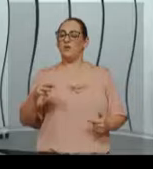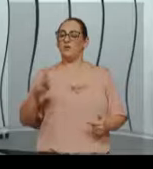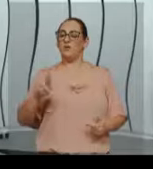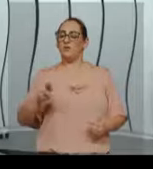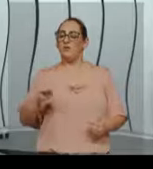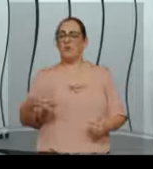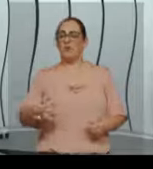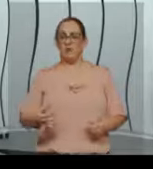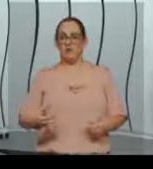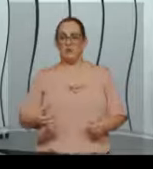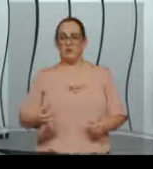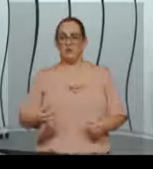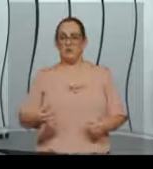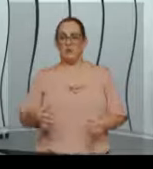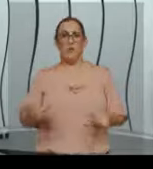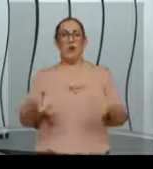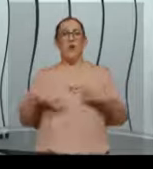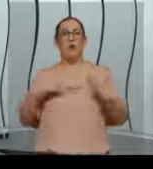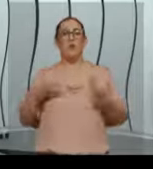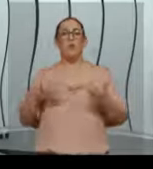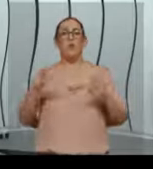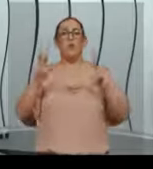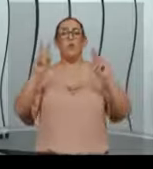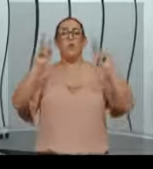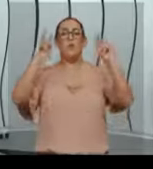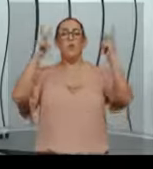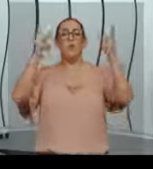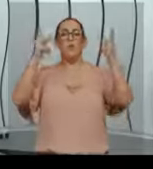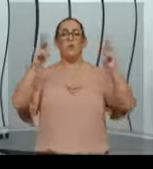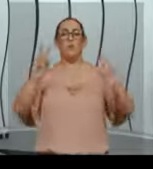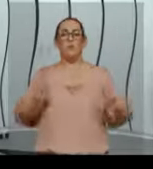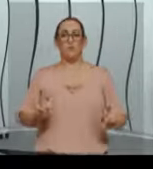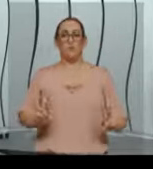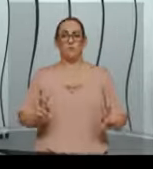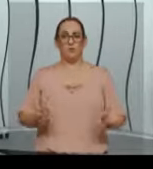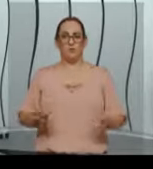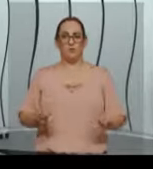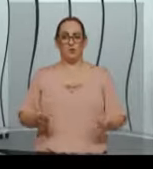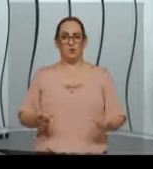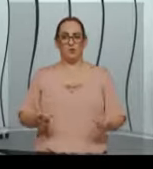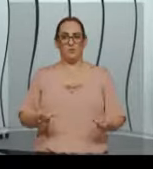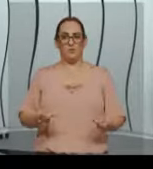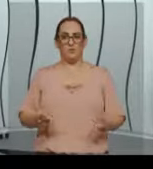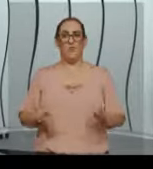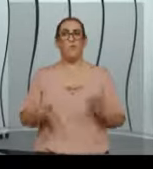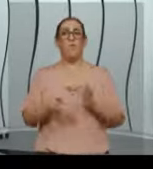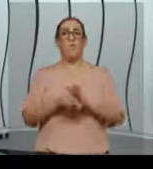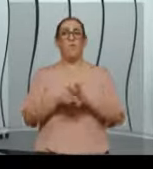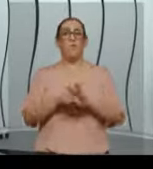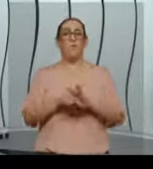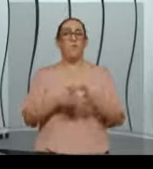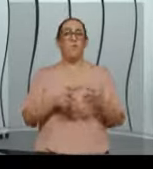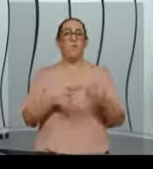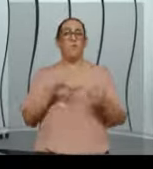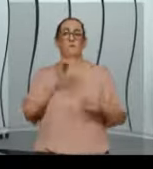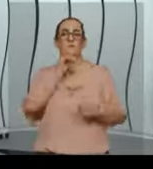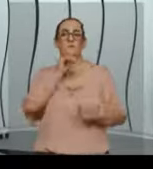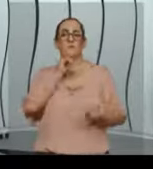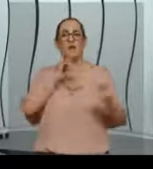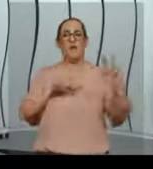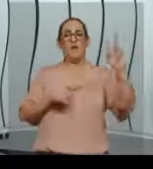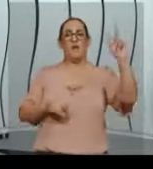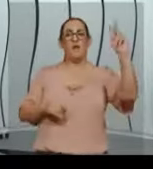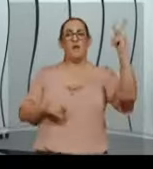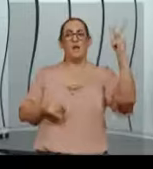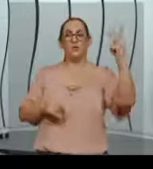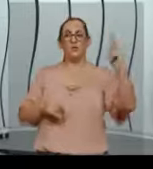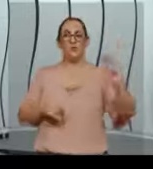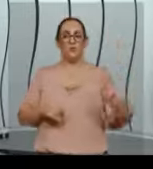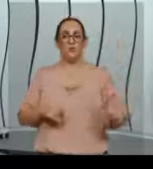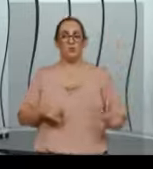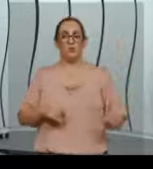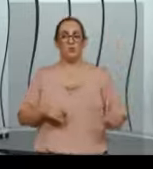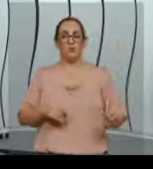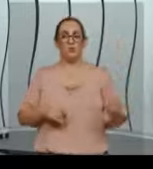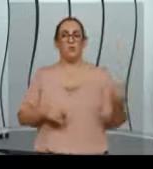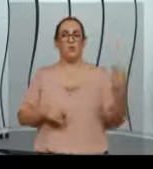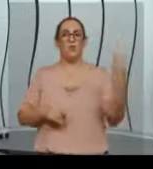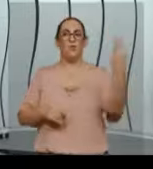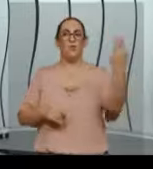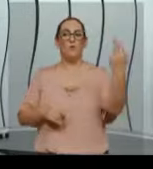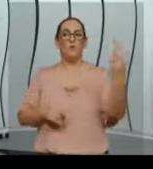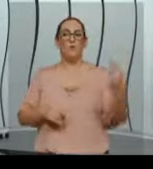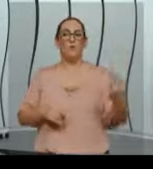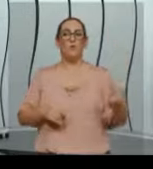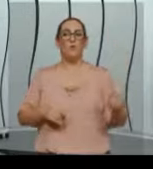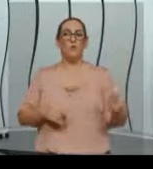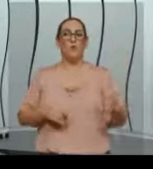que ocupariam a posição de R1 e R2 são iguais. Isso impede, então, que essa